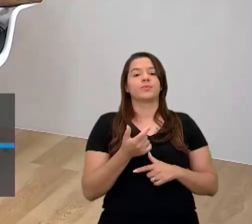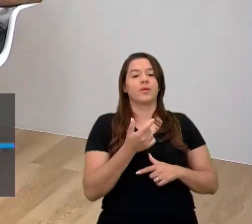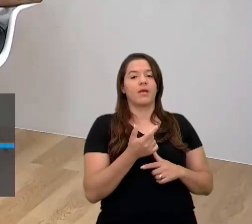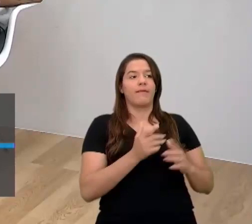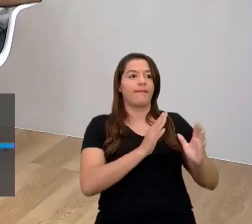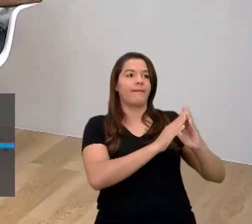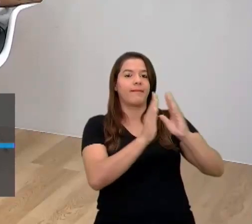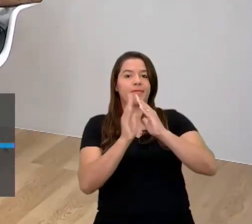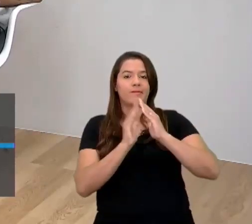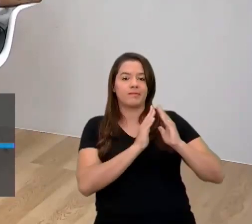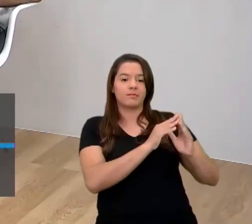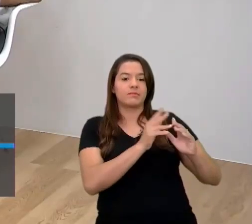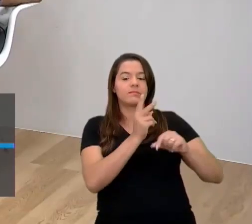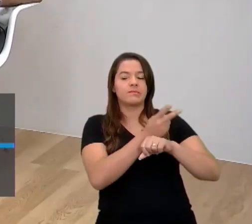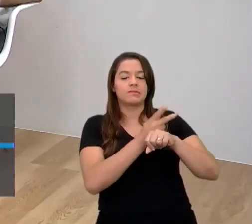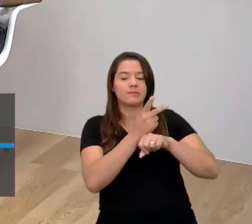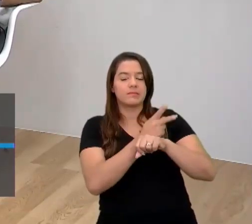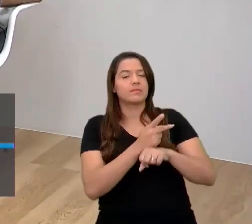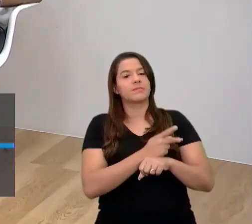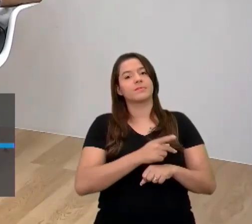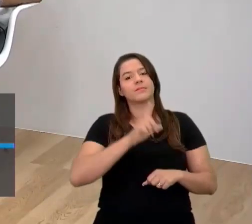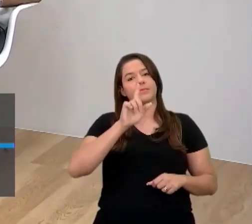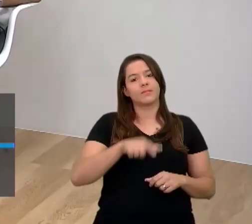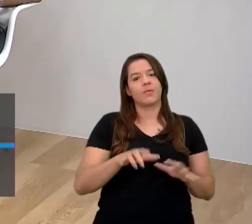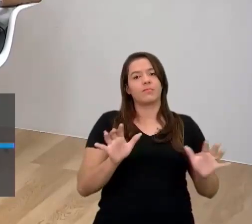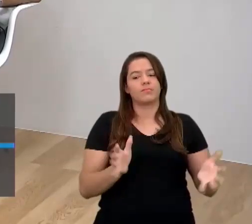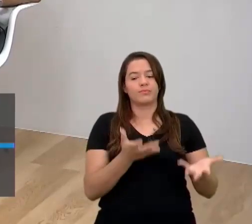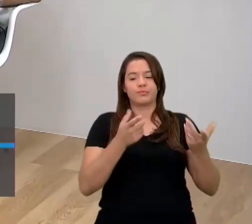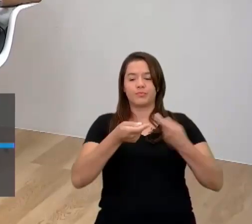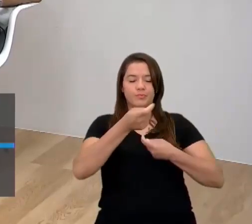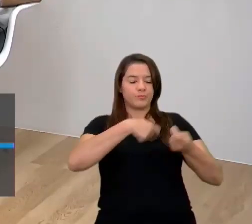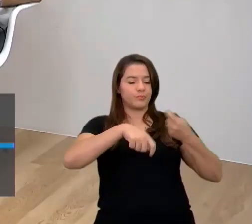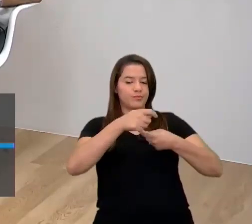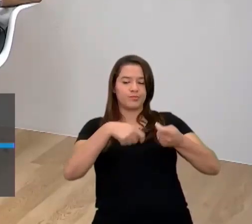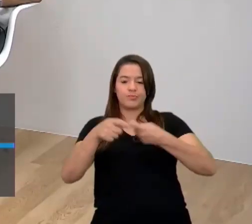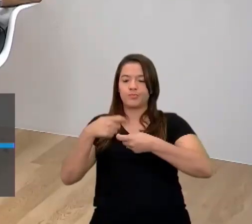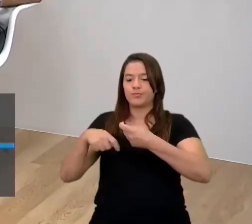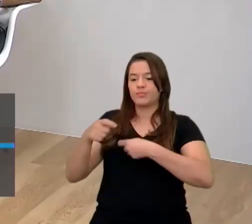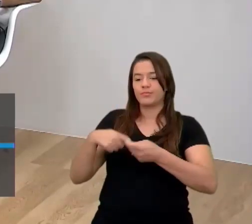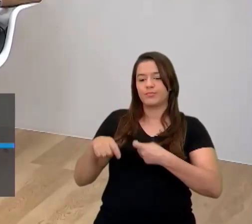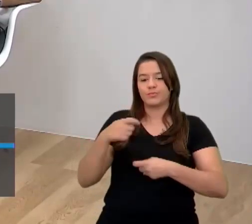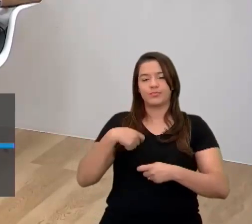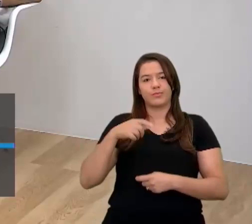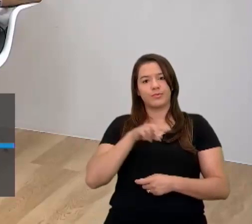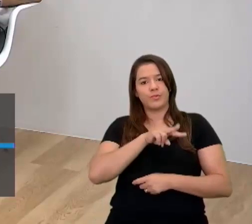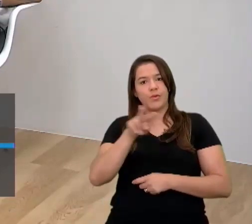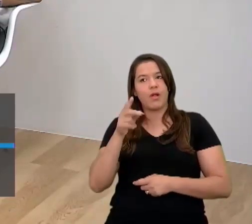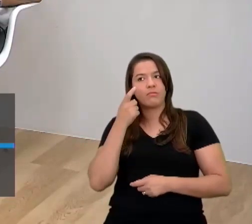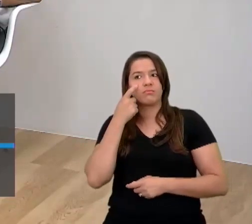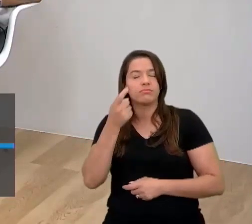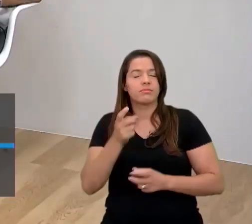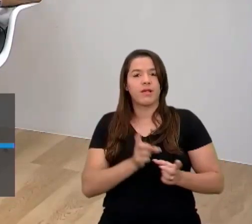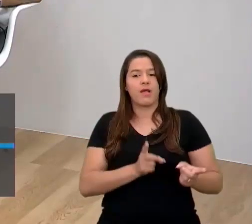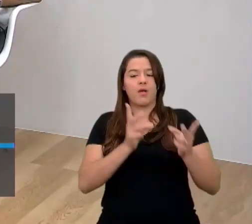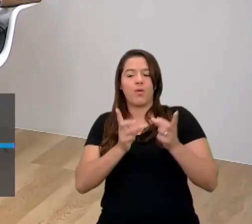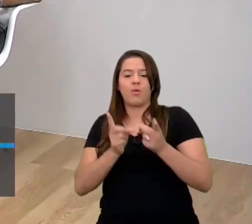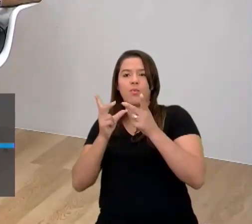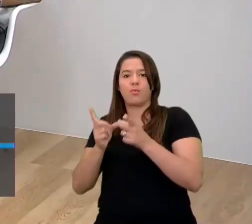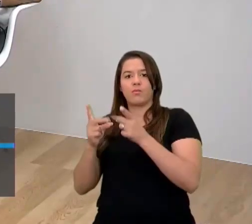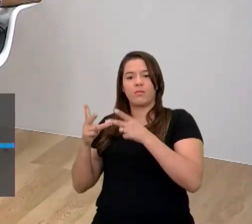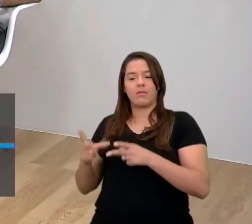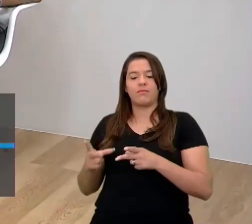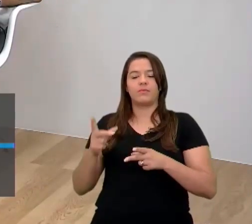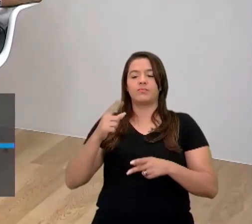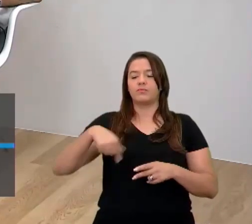quem não sabe, é um movimento econômico que procura cada vez mais ganhar dinheiro com a venda da ocupação do